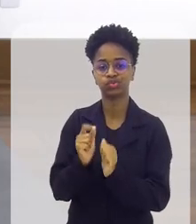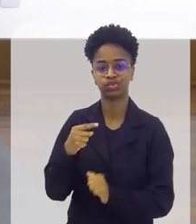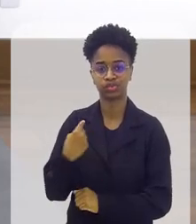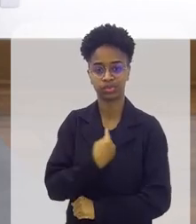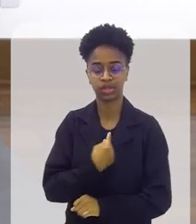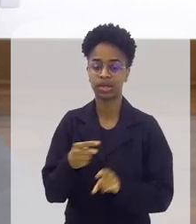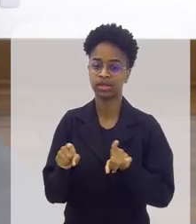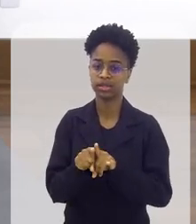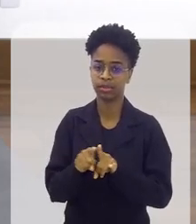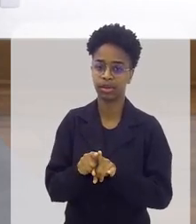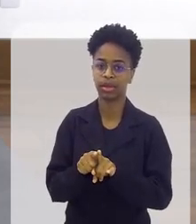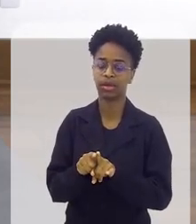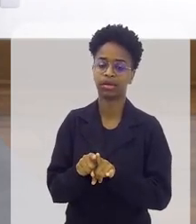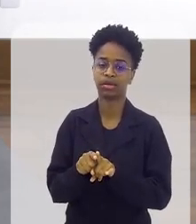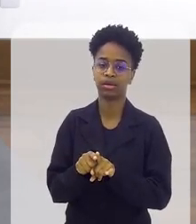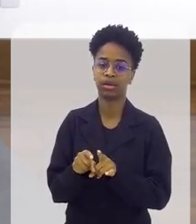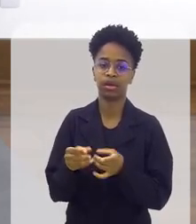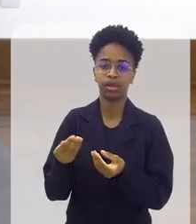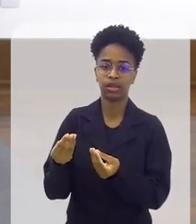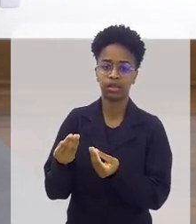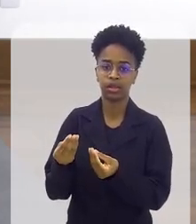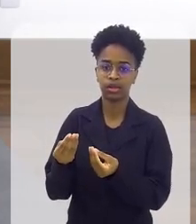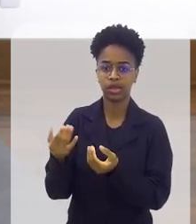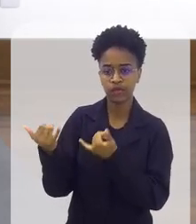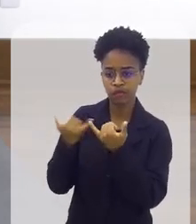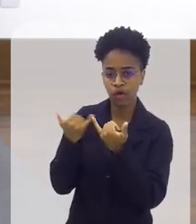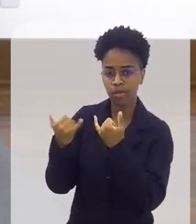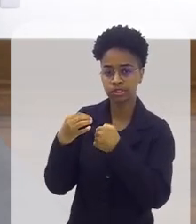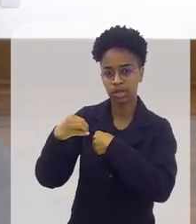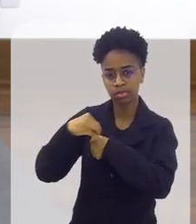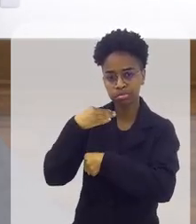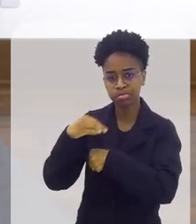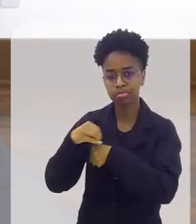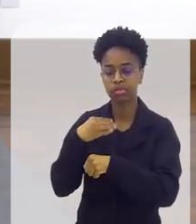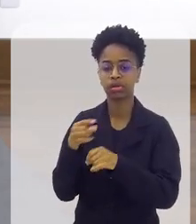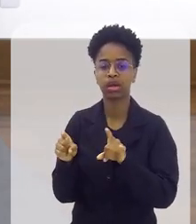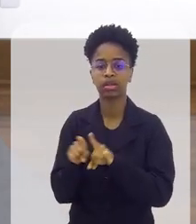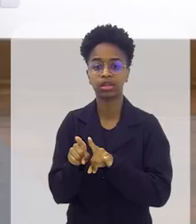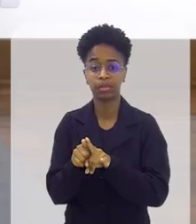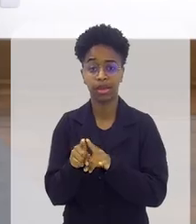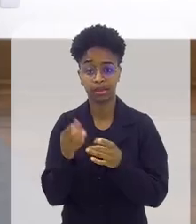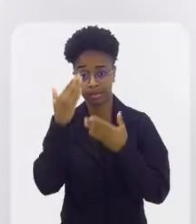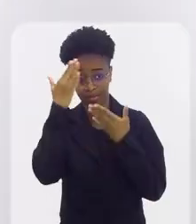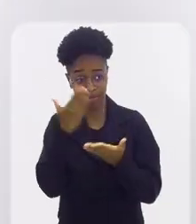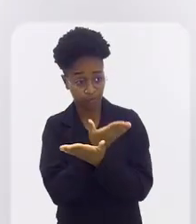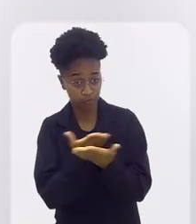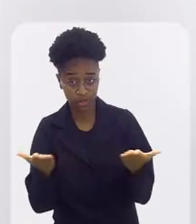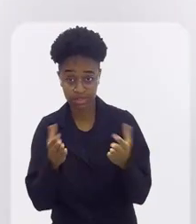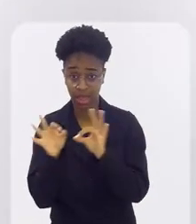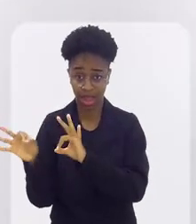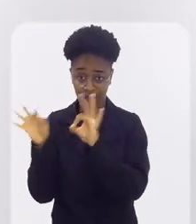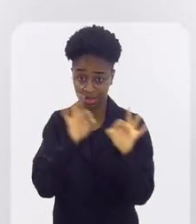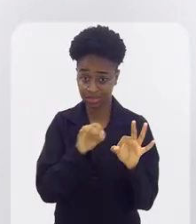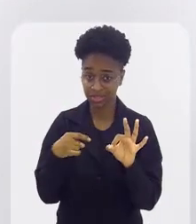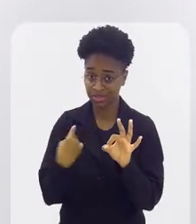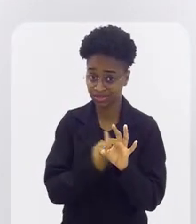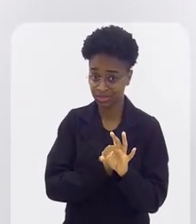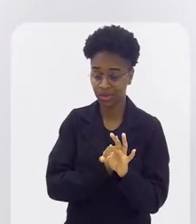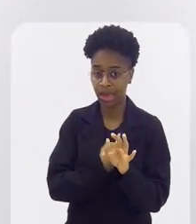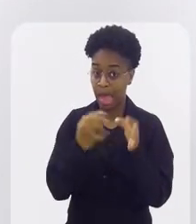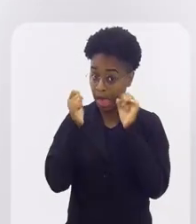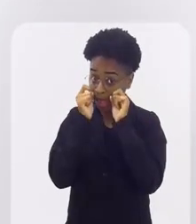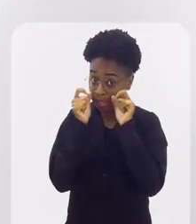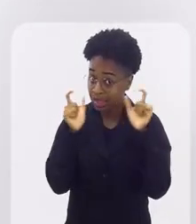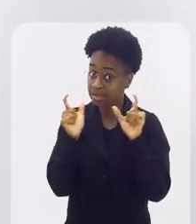aqui conosco, ter nos dado todas essas informações. E a você que está nos